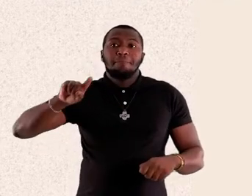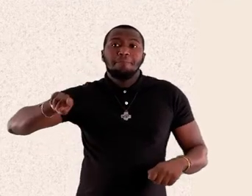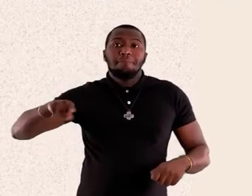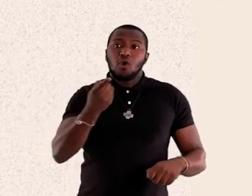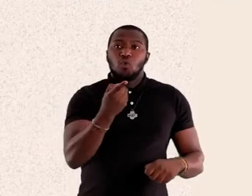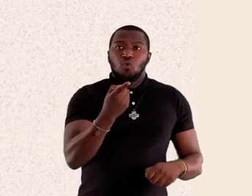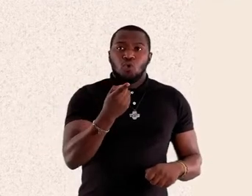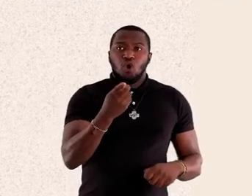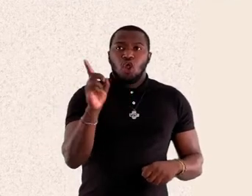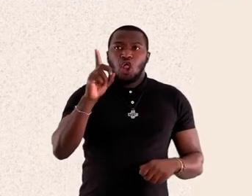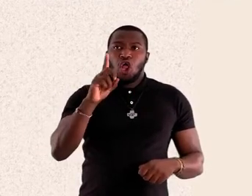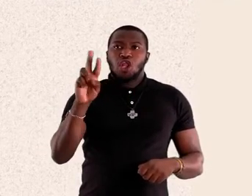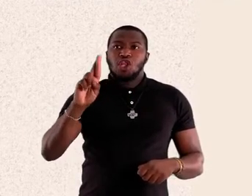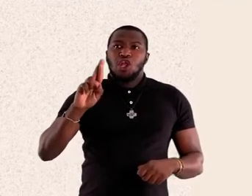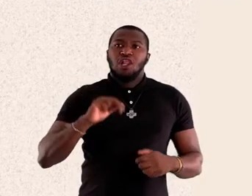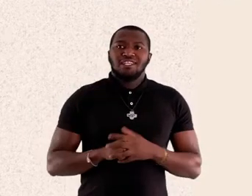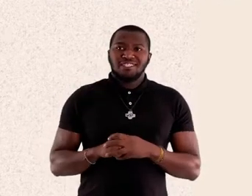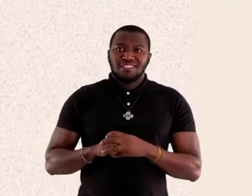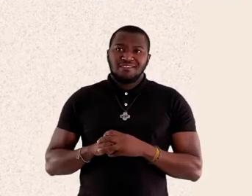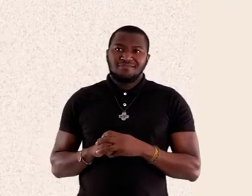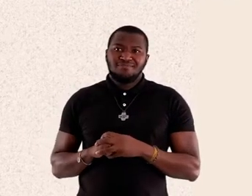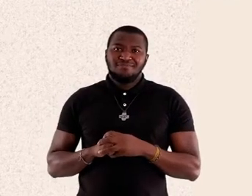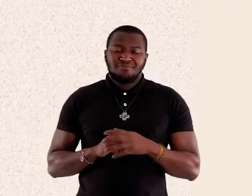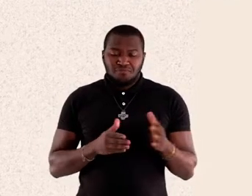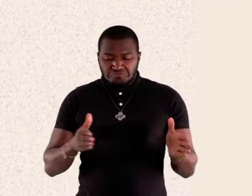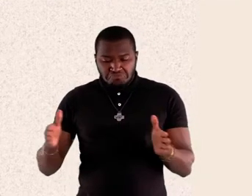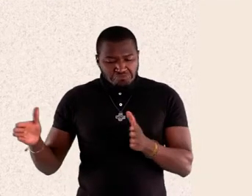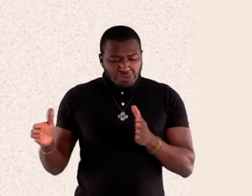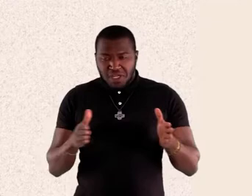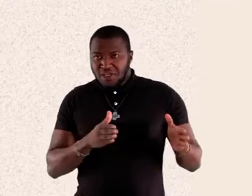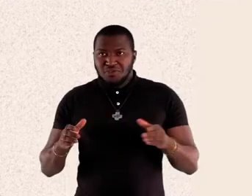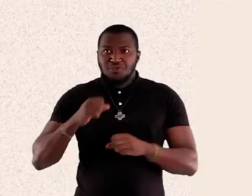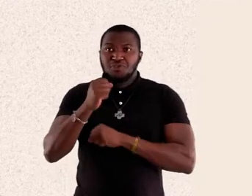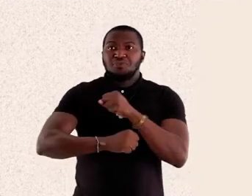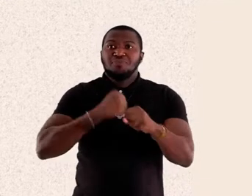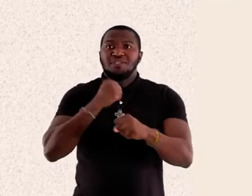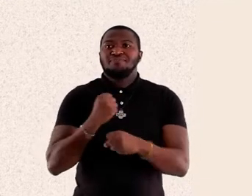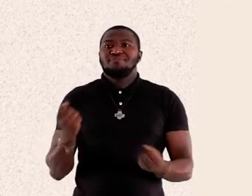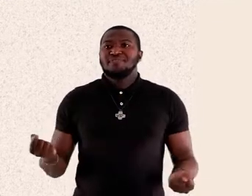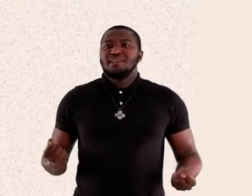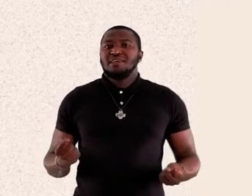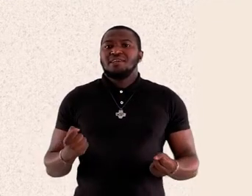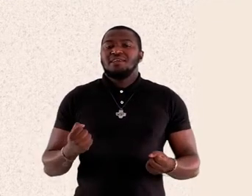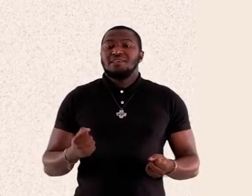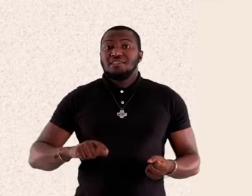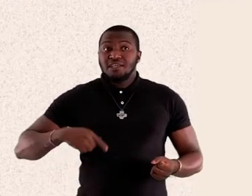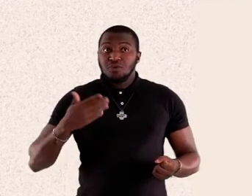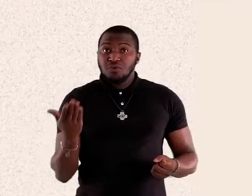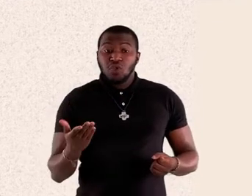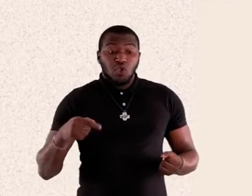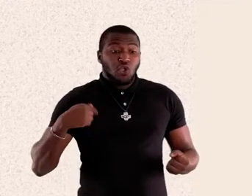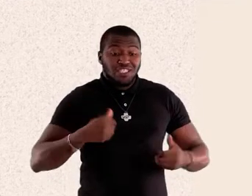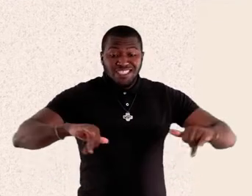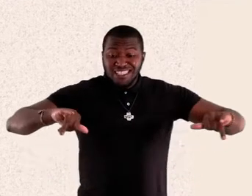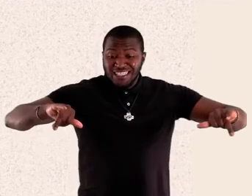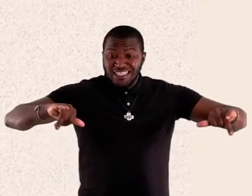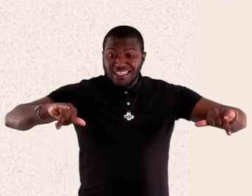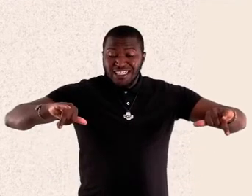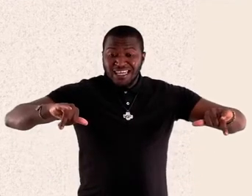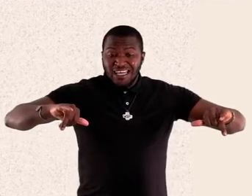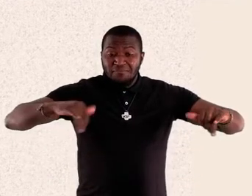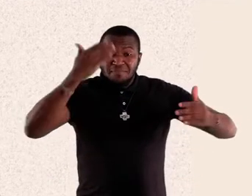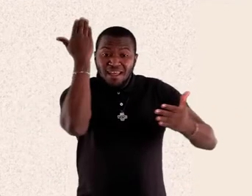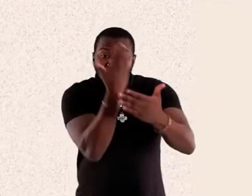é isso não período de um ano então é muito interessante porque a gente sacrifica e esse tempo muitas